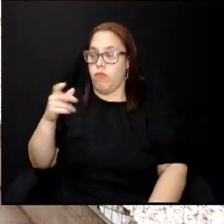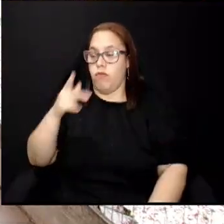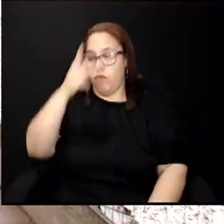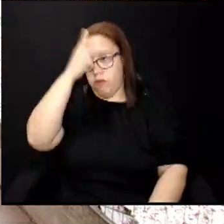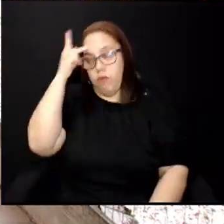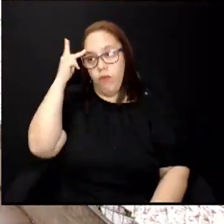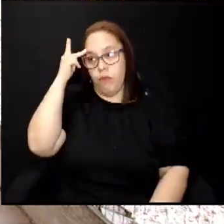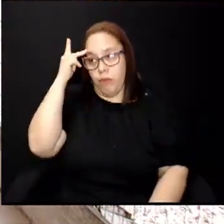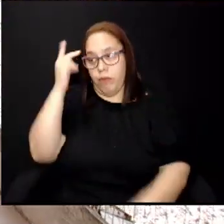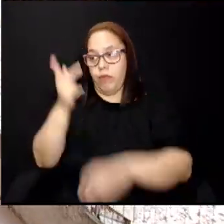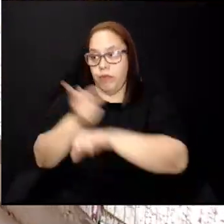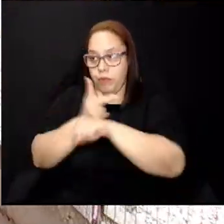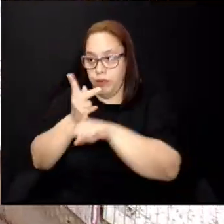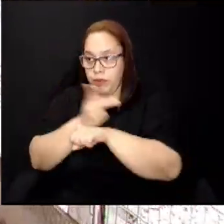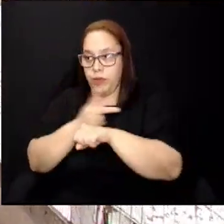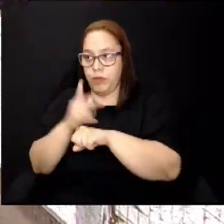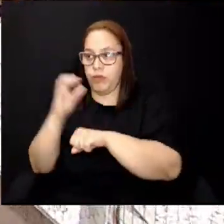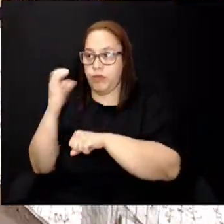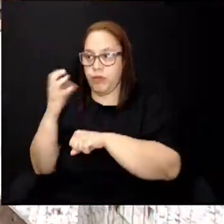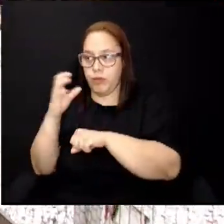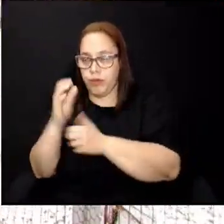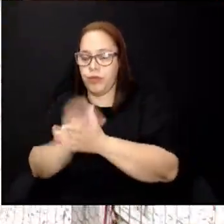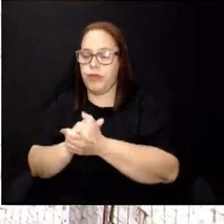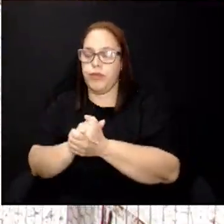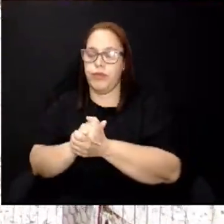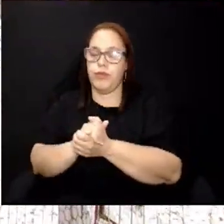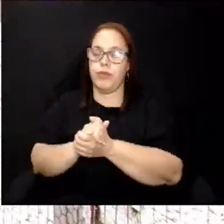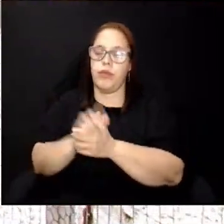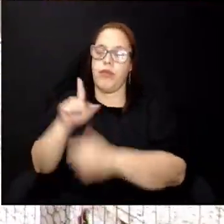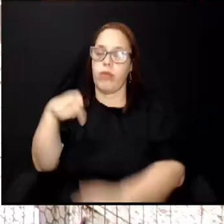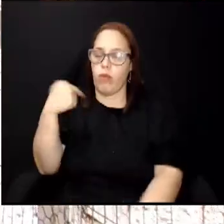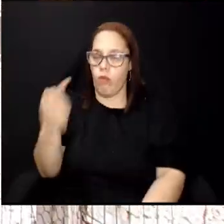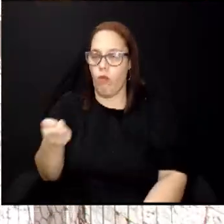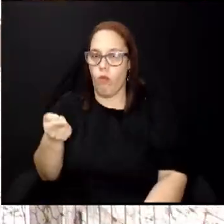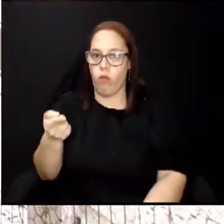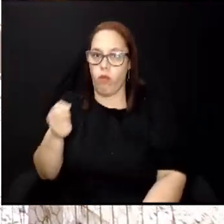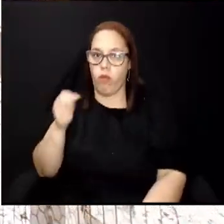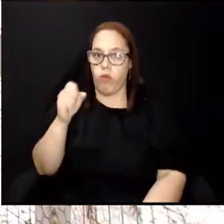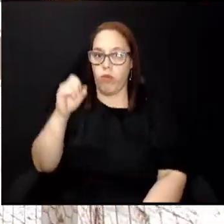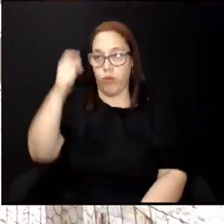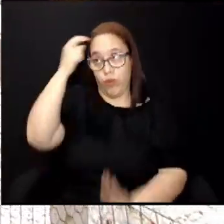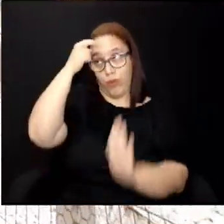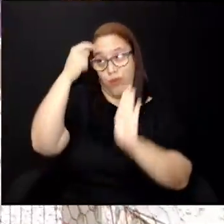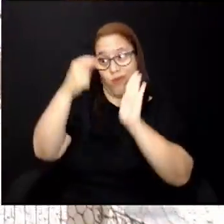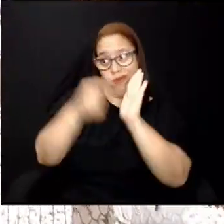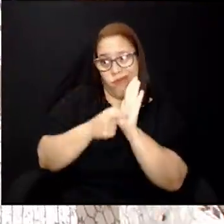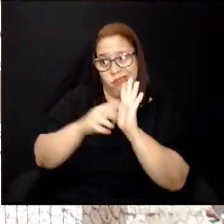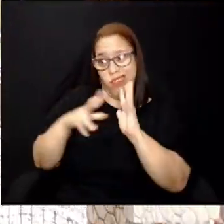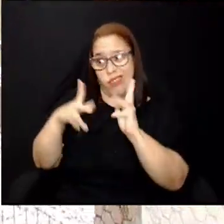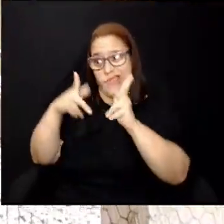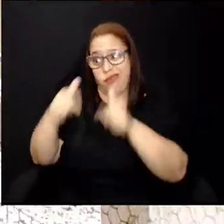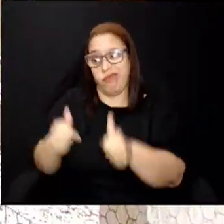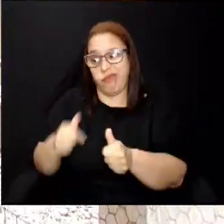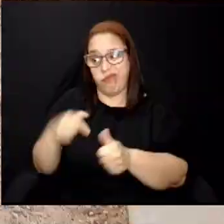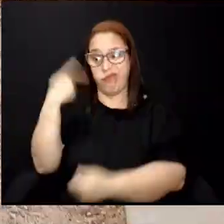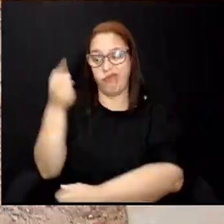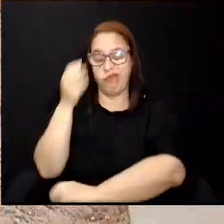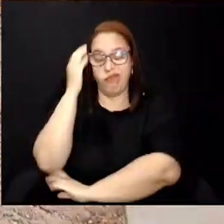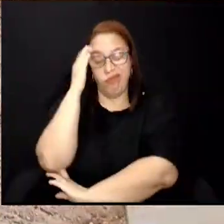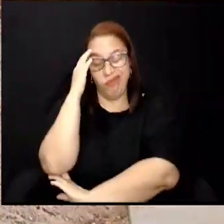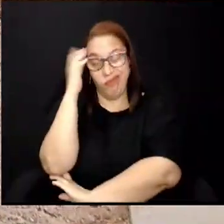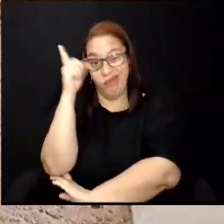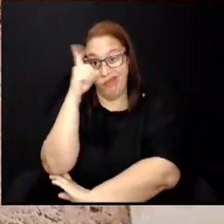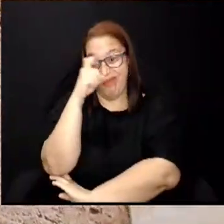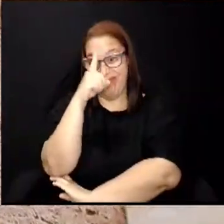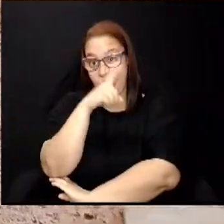conhecimento, porque depois da IA, depois de tudo isso, eu acho que ficou um pouco mais difícil. Quando